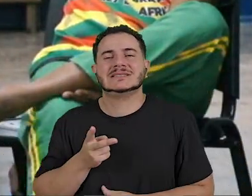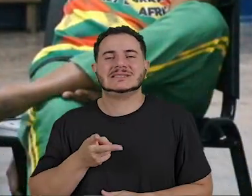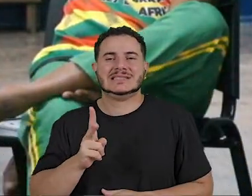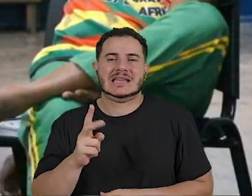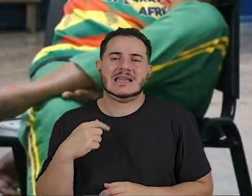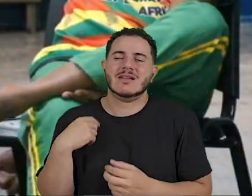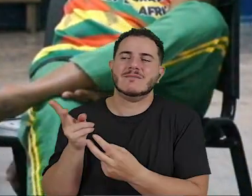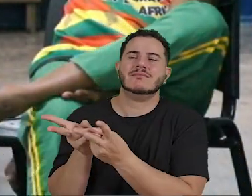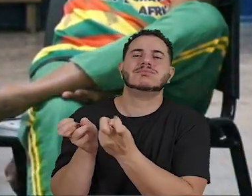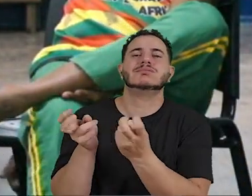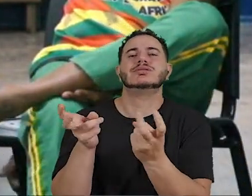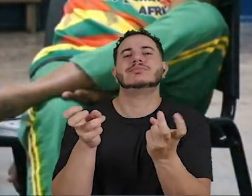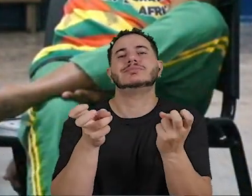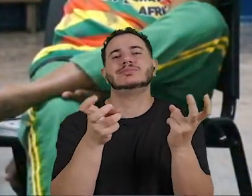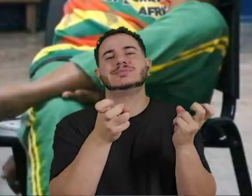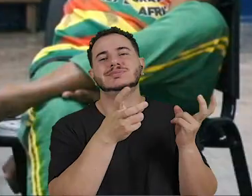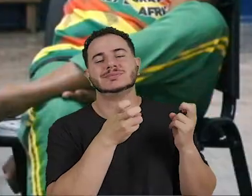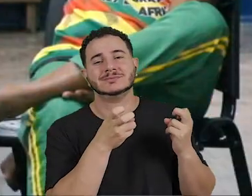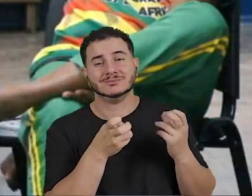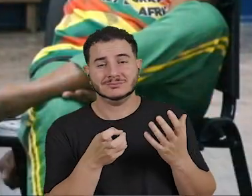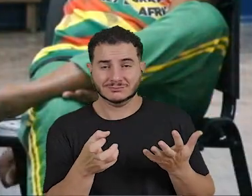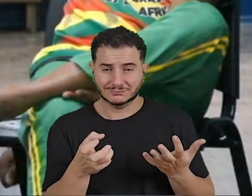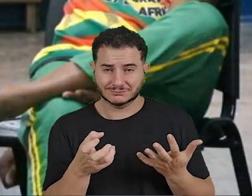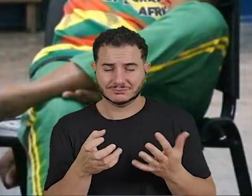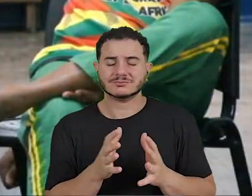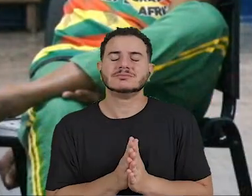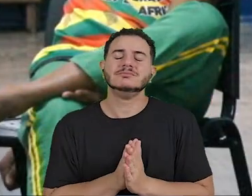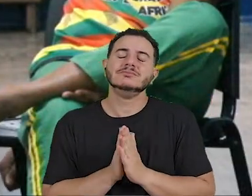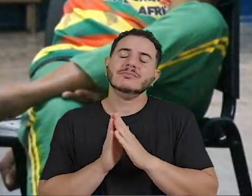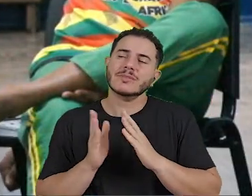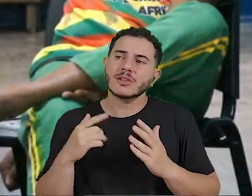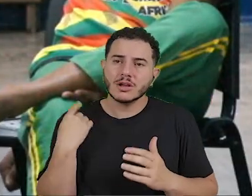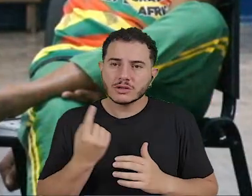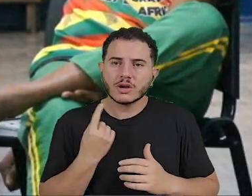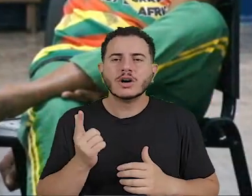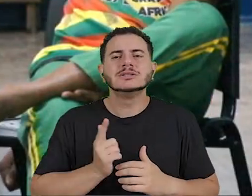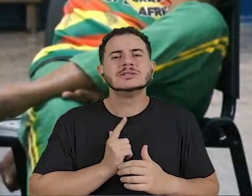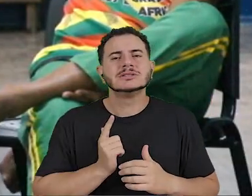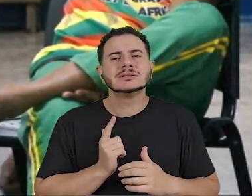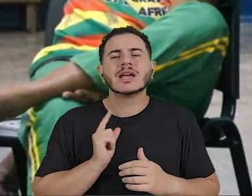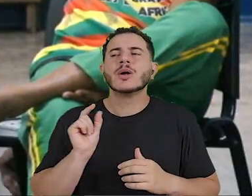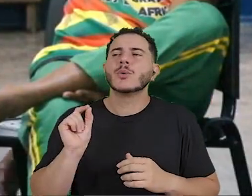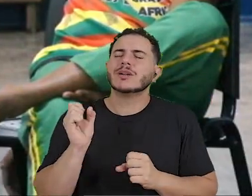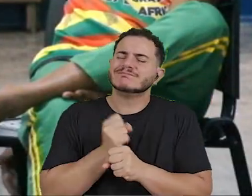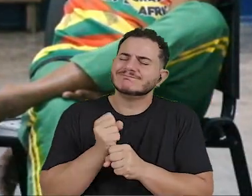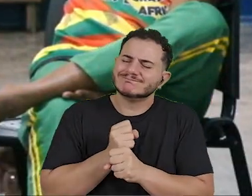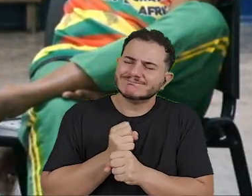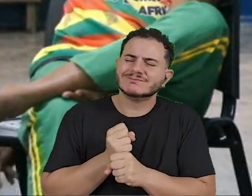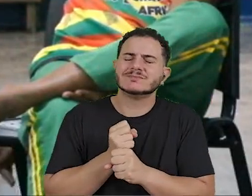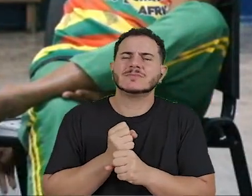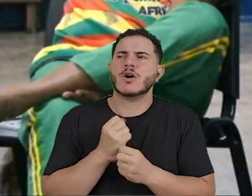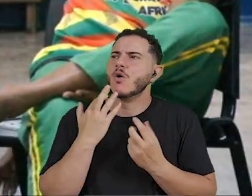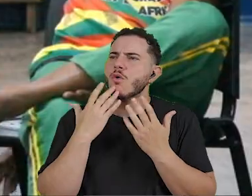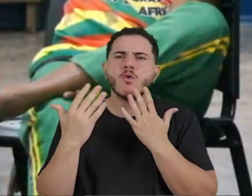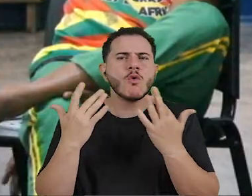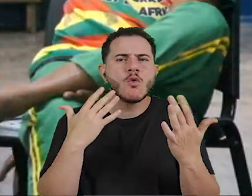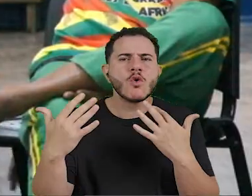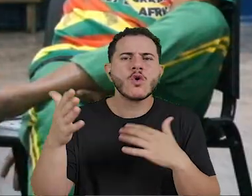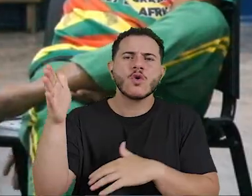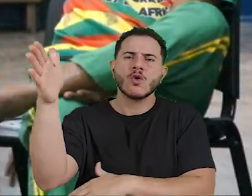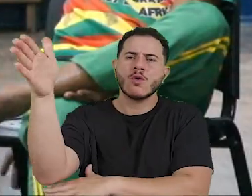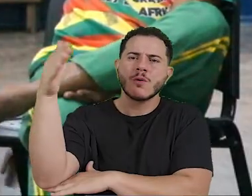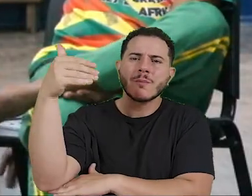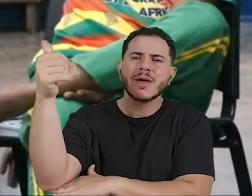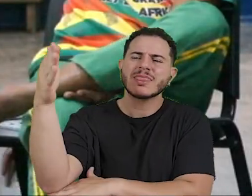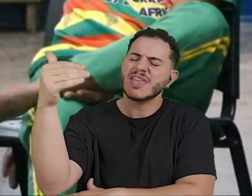Centenária, com as cores que a gente defende, e não só, porque isso é só uma bandeira.